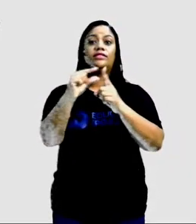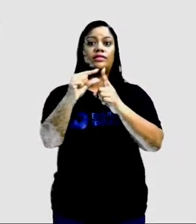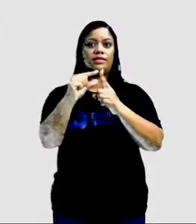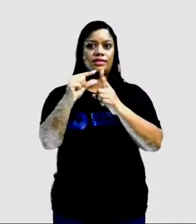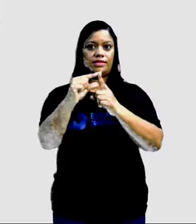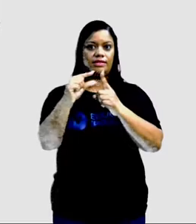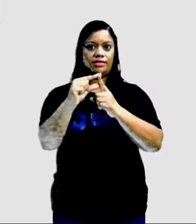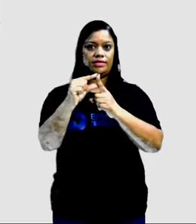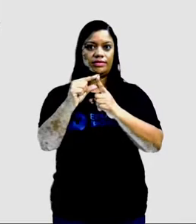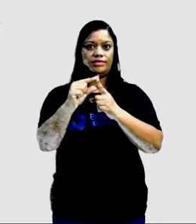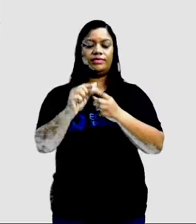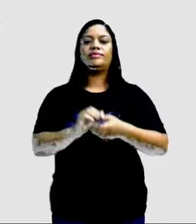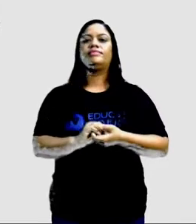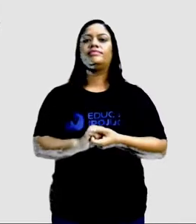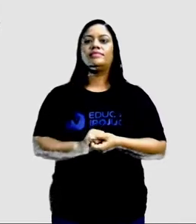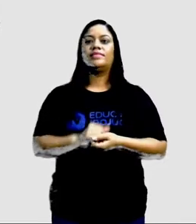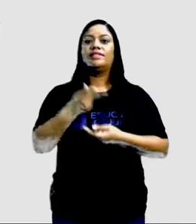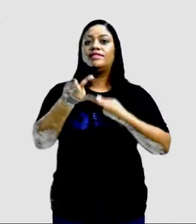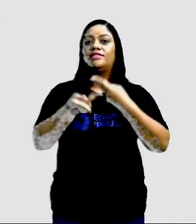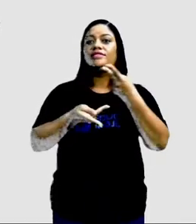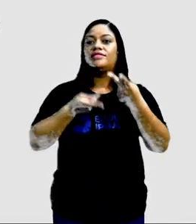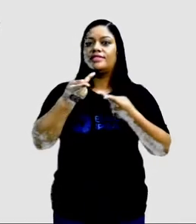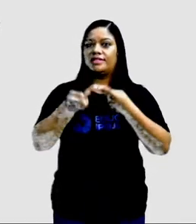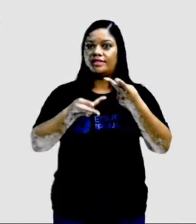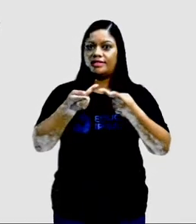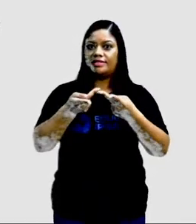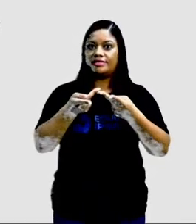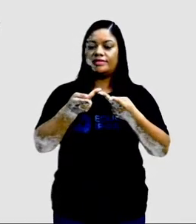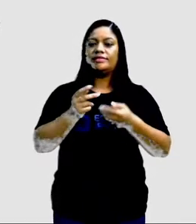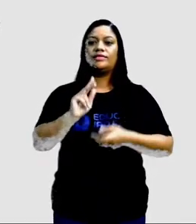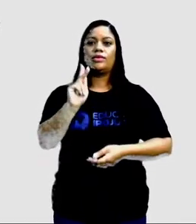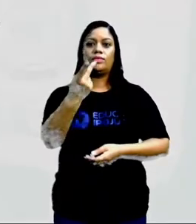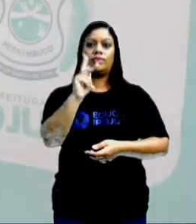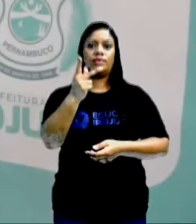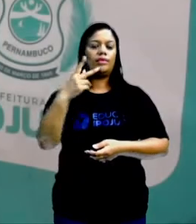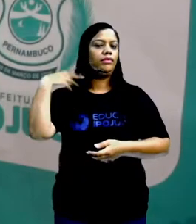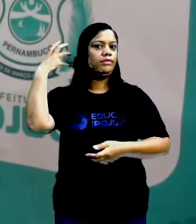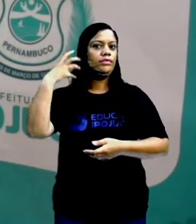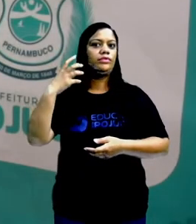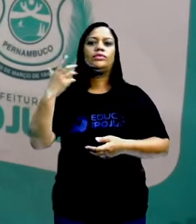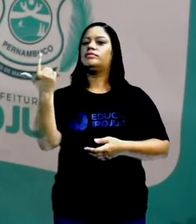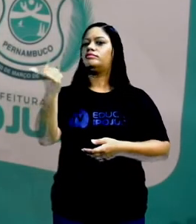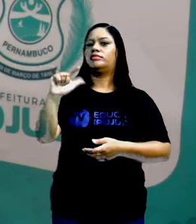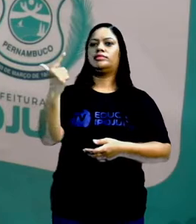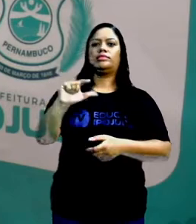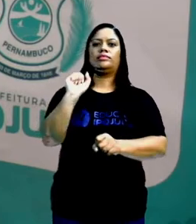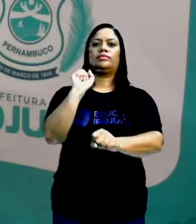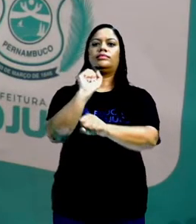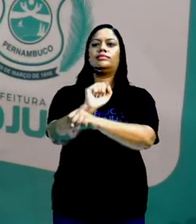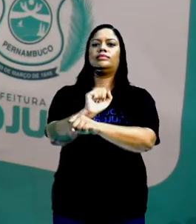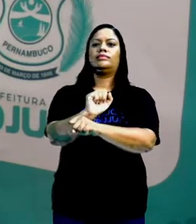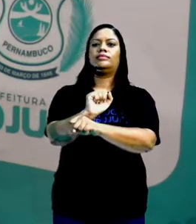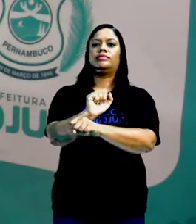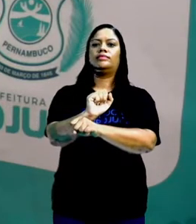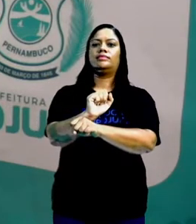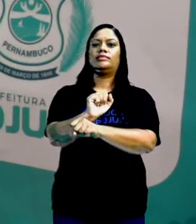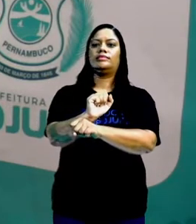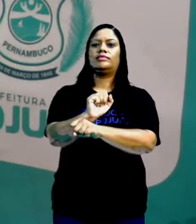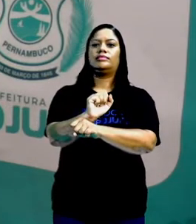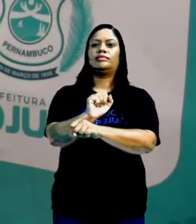palavras, quando vamos fazer a leitura delas, o H fica mudo lá, parado assim, ó, estacionado lá,